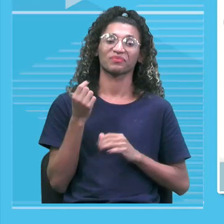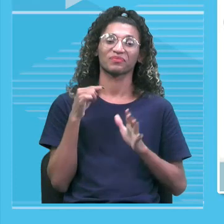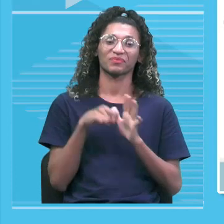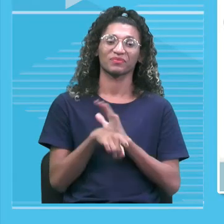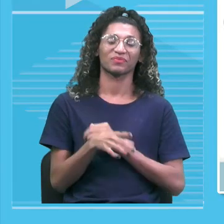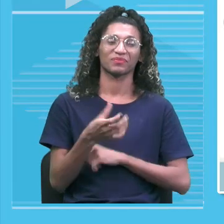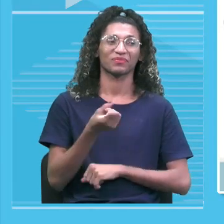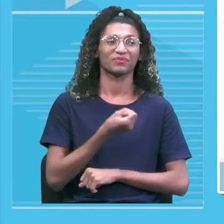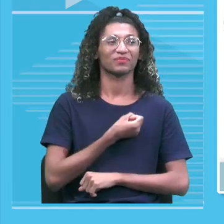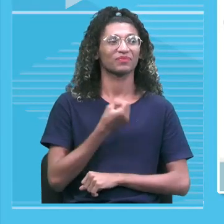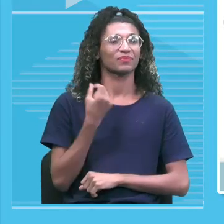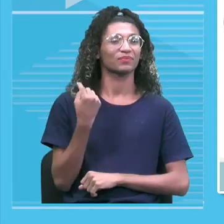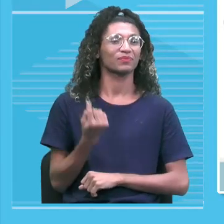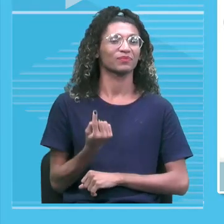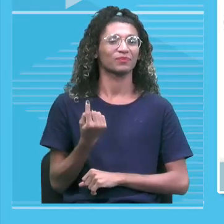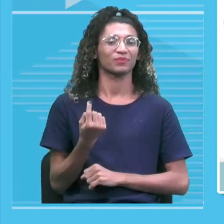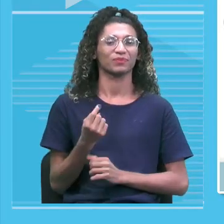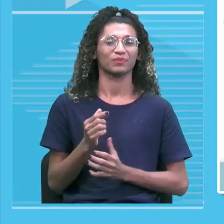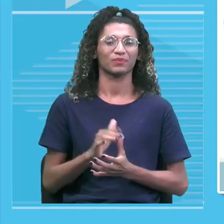bora lá